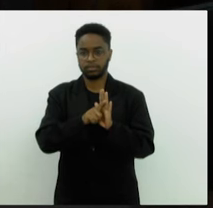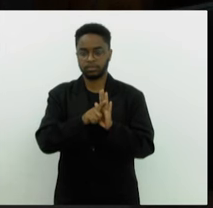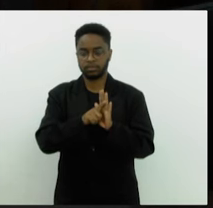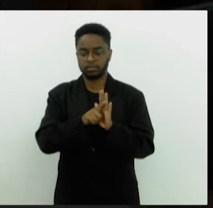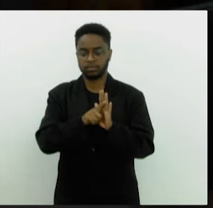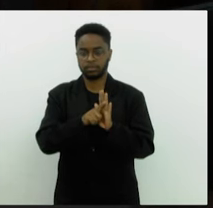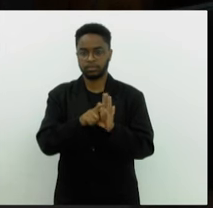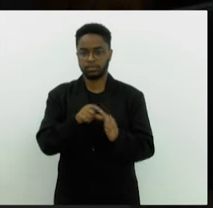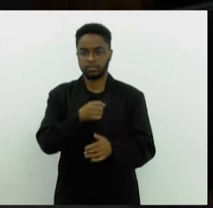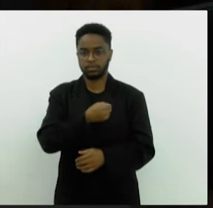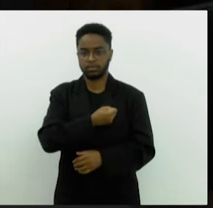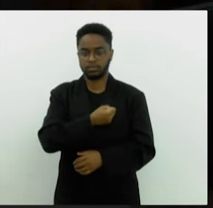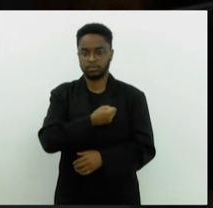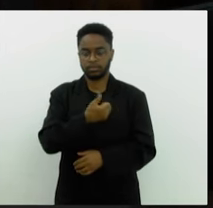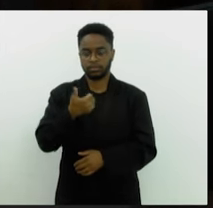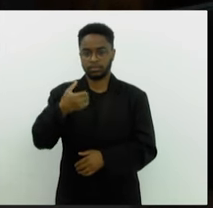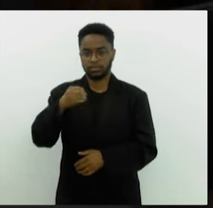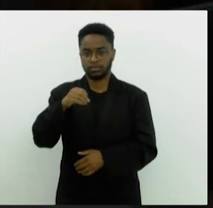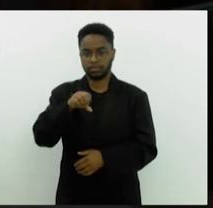número